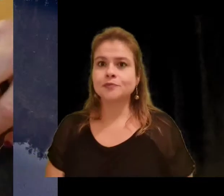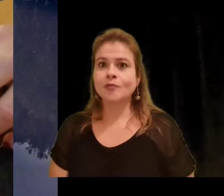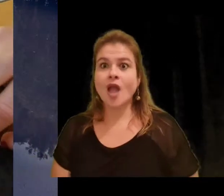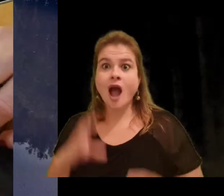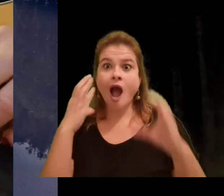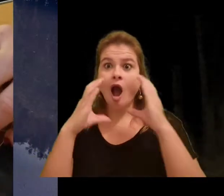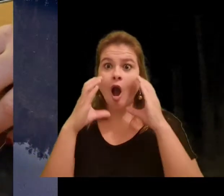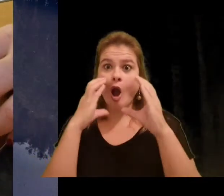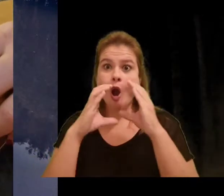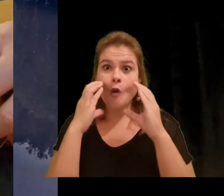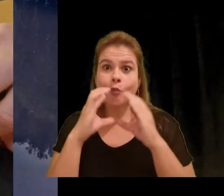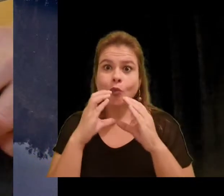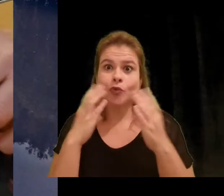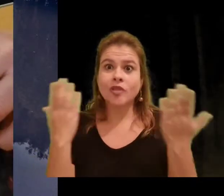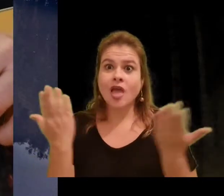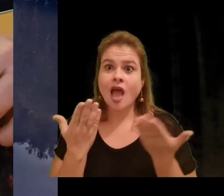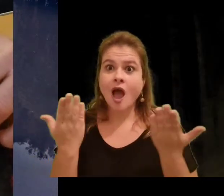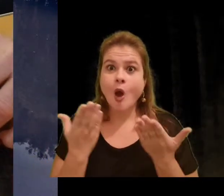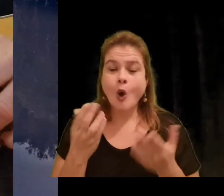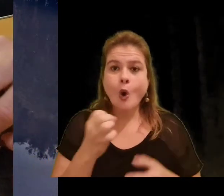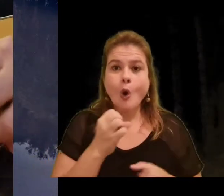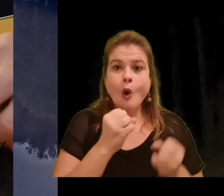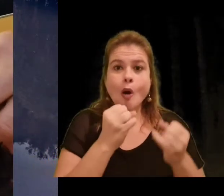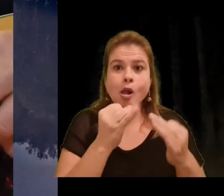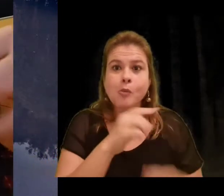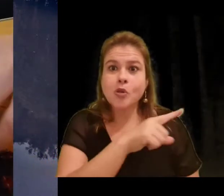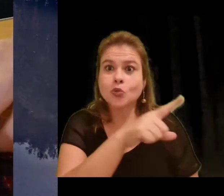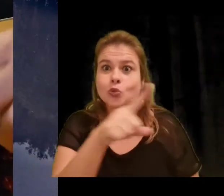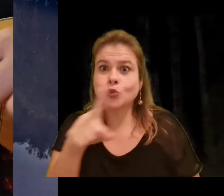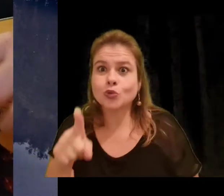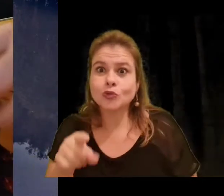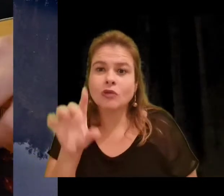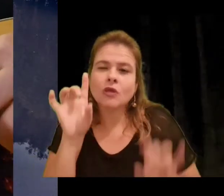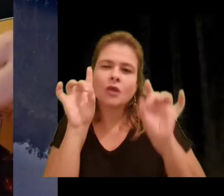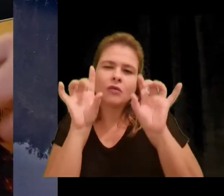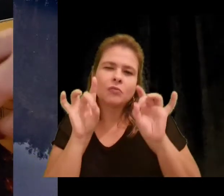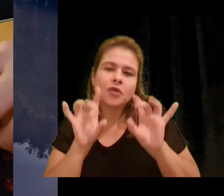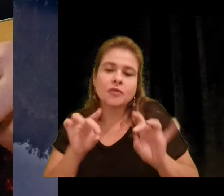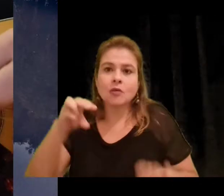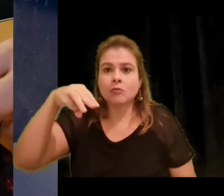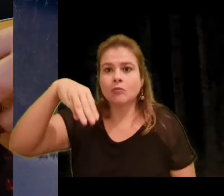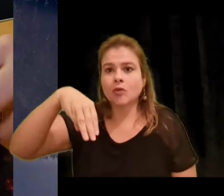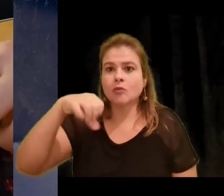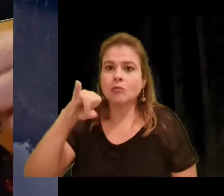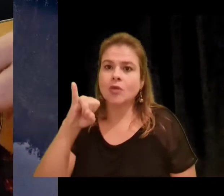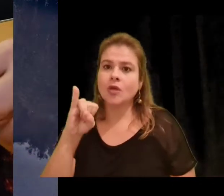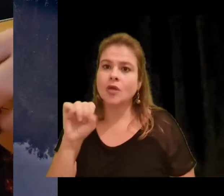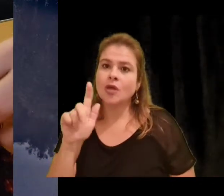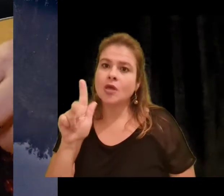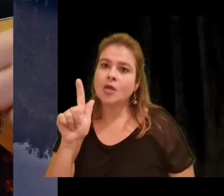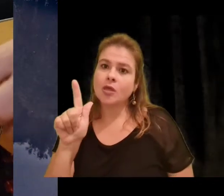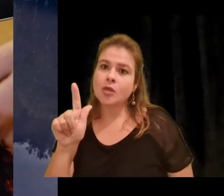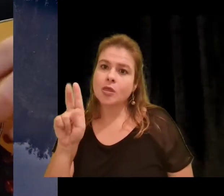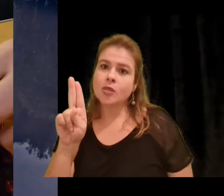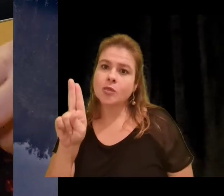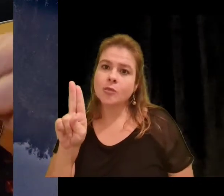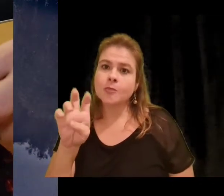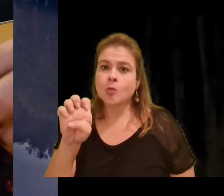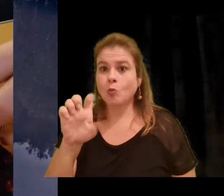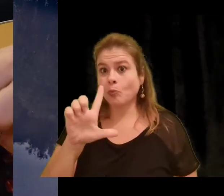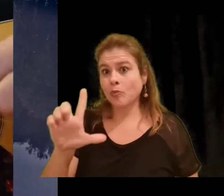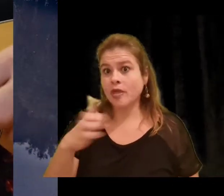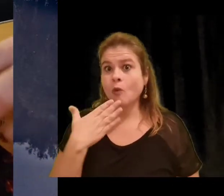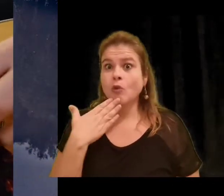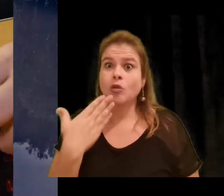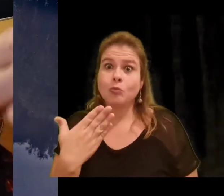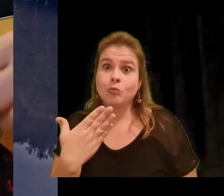Essa daqui vai pra todo mundo e especialmente pro Miguel que me pediu uma música com números Porque eu mandei a canção do ABC pra